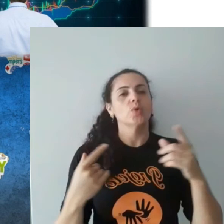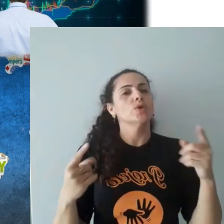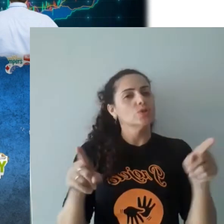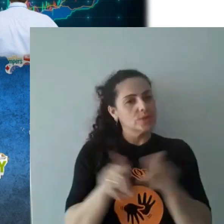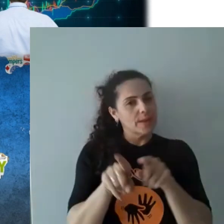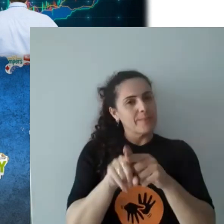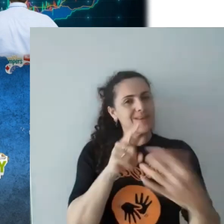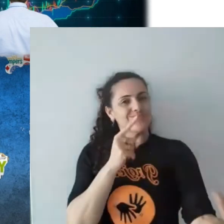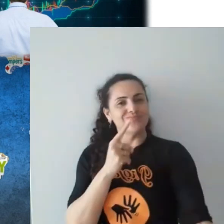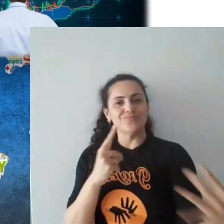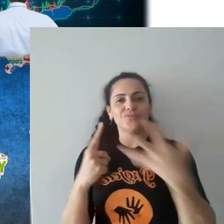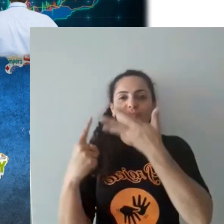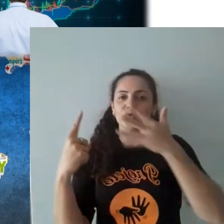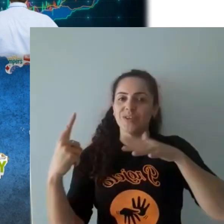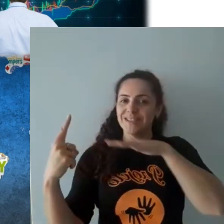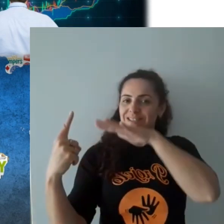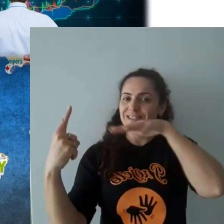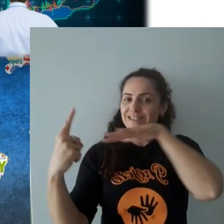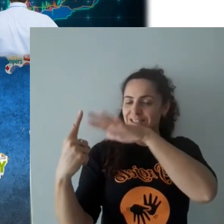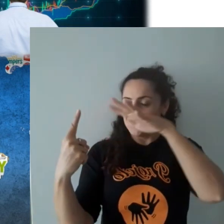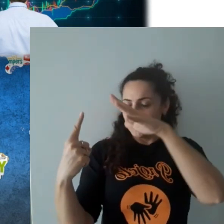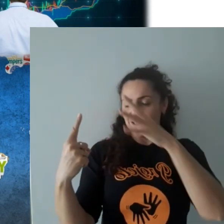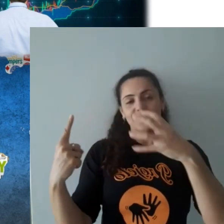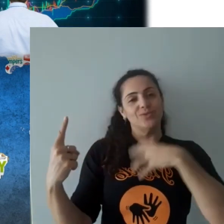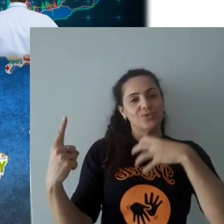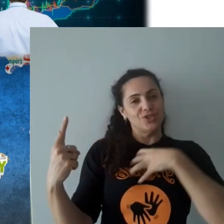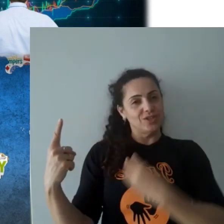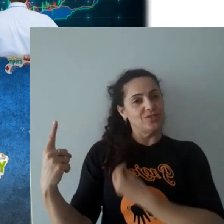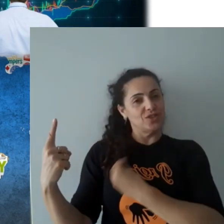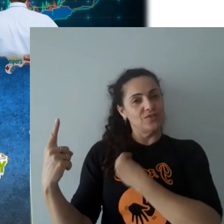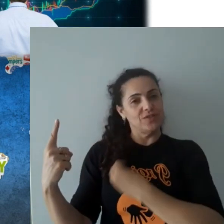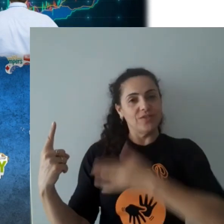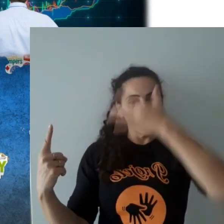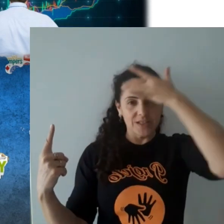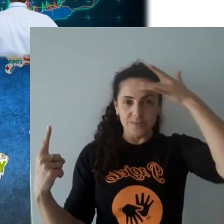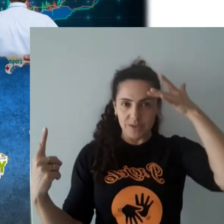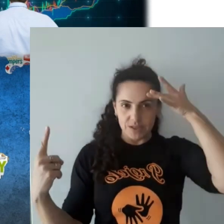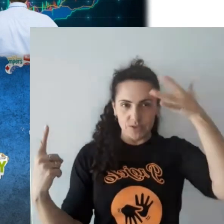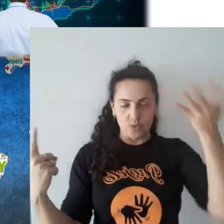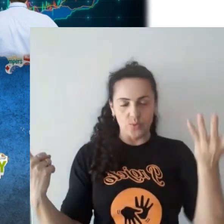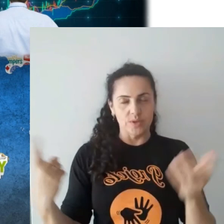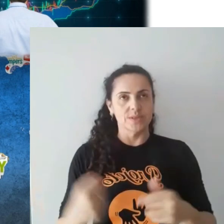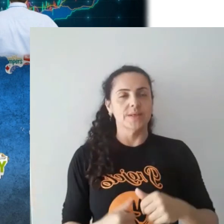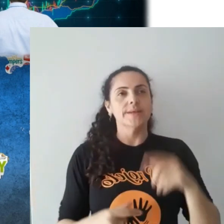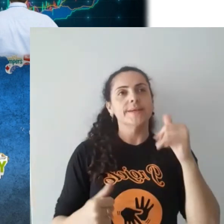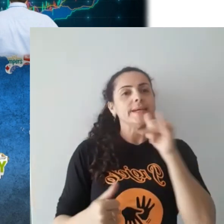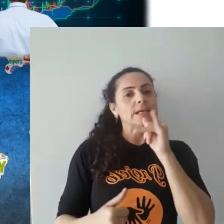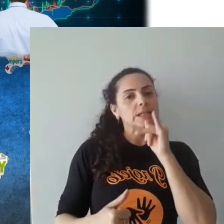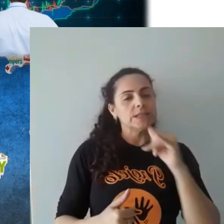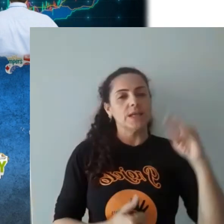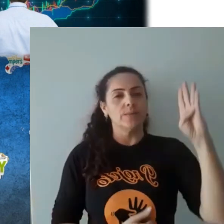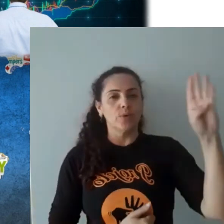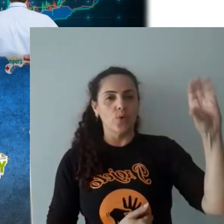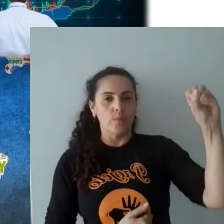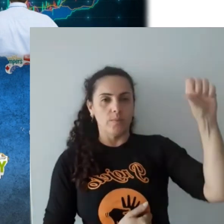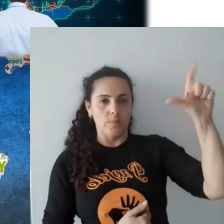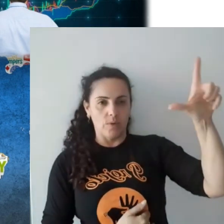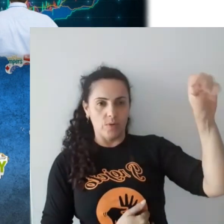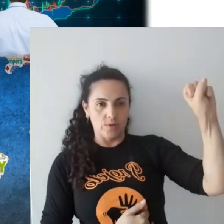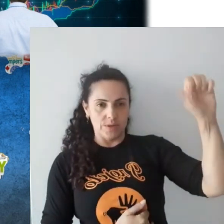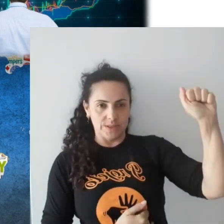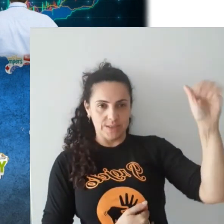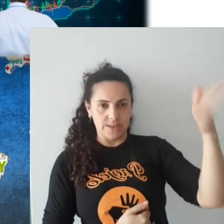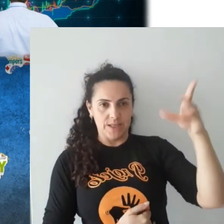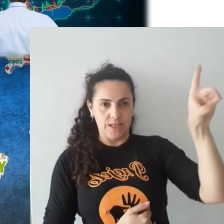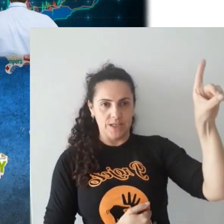valores. Então, para quem não sabe, a Bolsa de Valor é um local onde você tem aí todos os valores de principais empresas do nosso país ou do mundo todo,